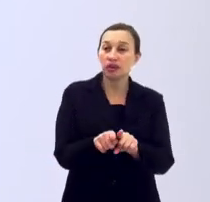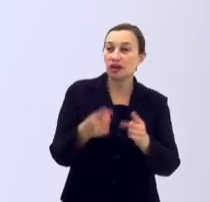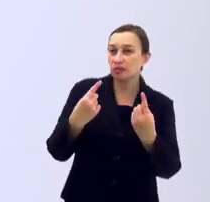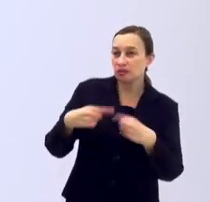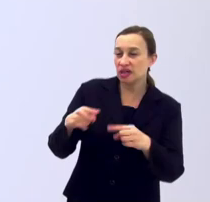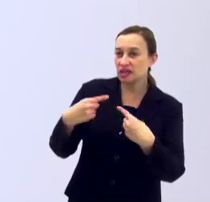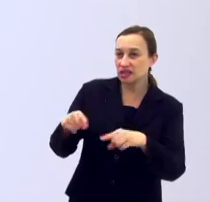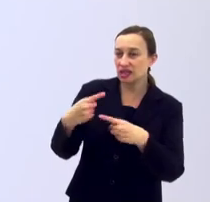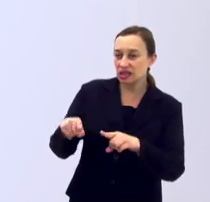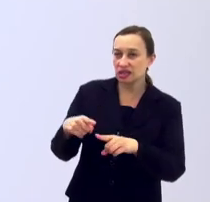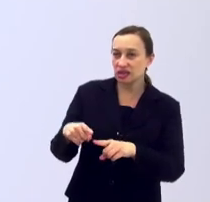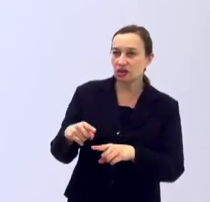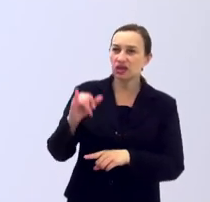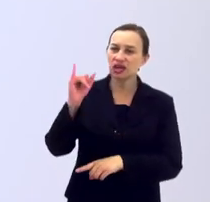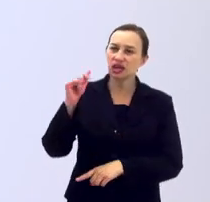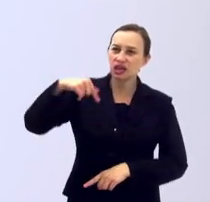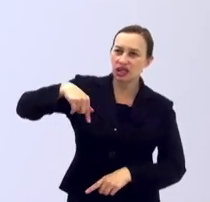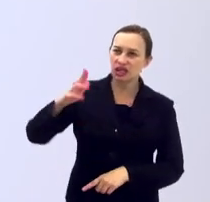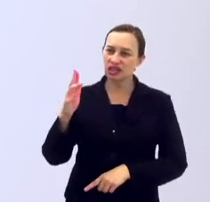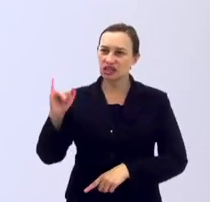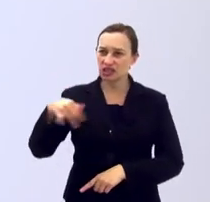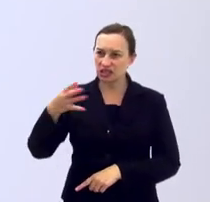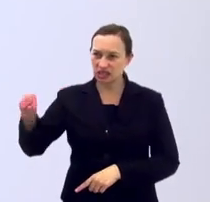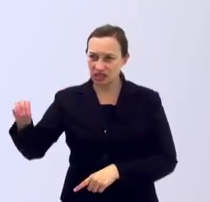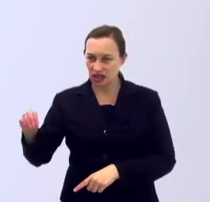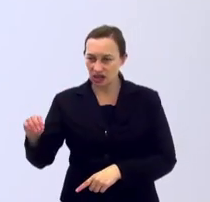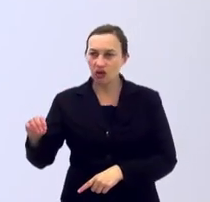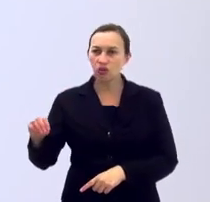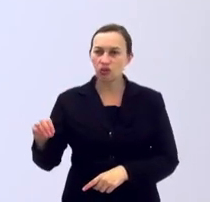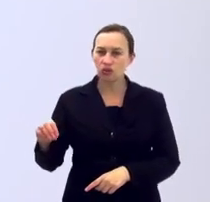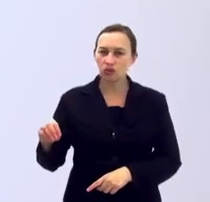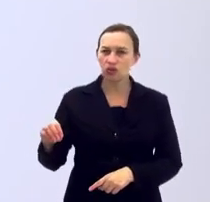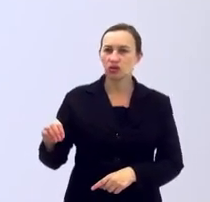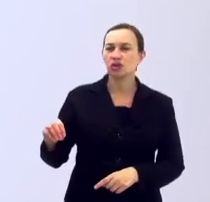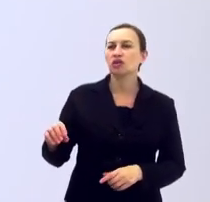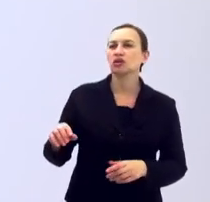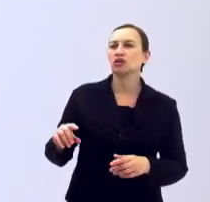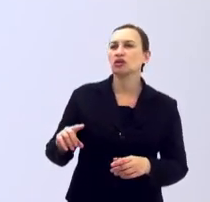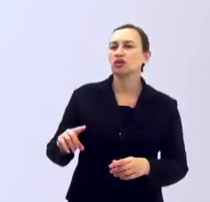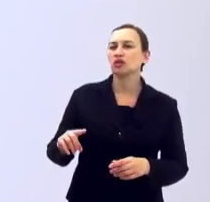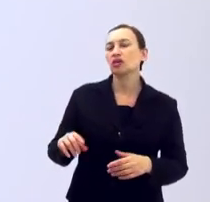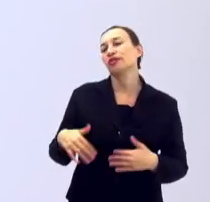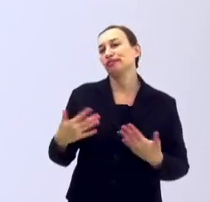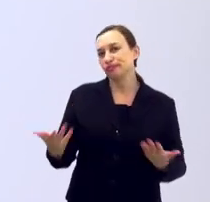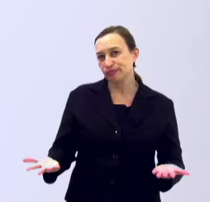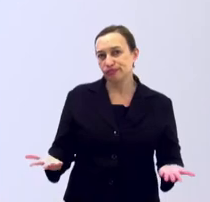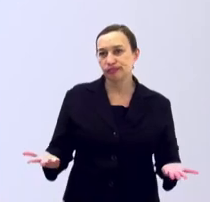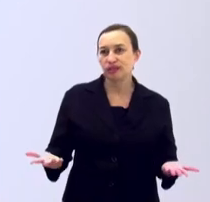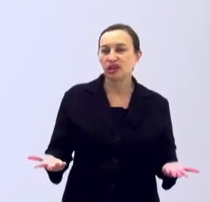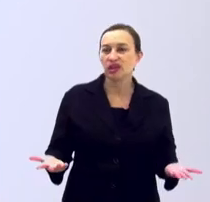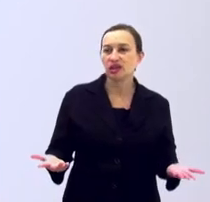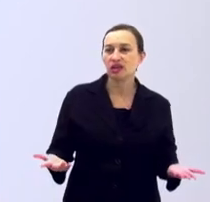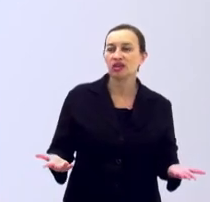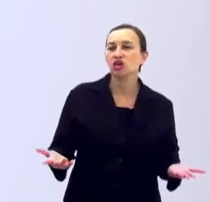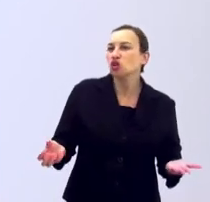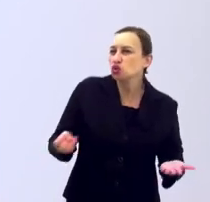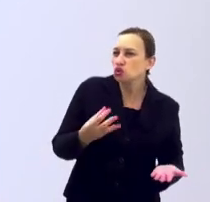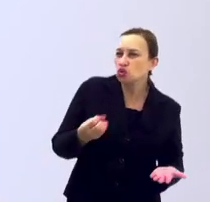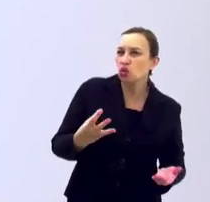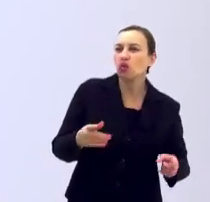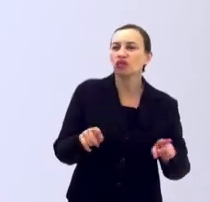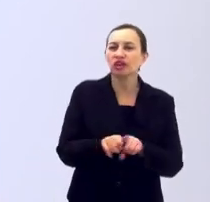também desde a Inquisição, com Torquemada e Portugal e Espanha, tanto que